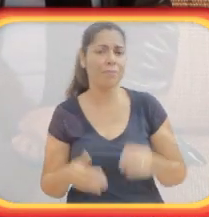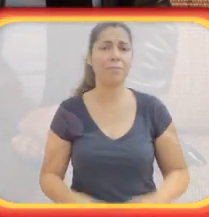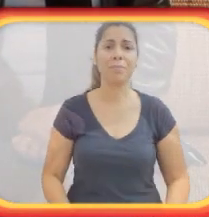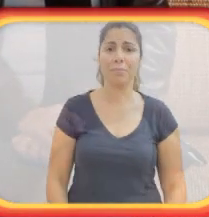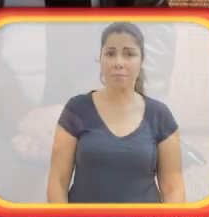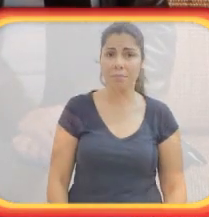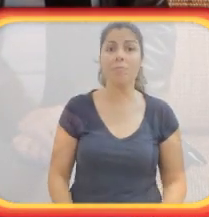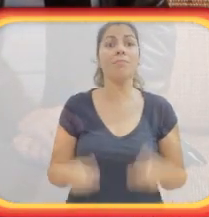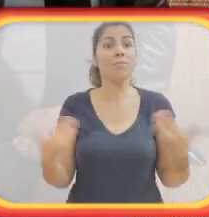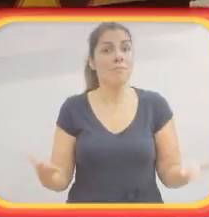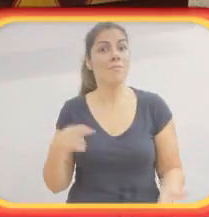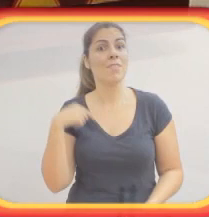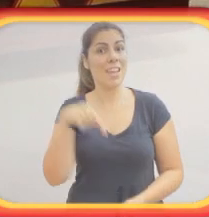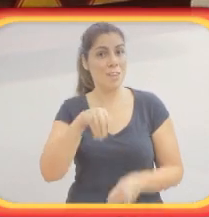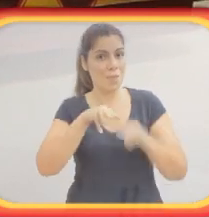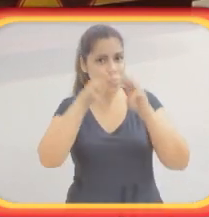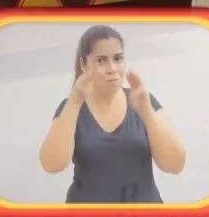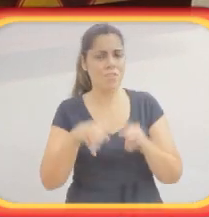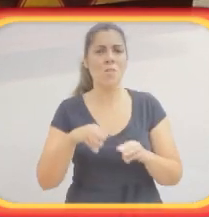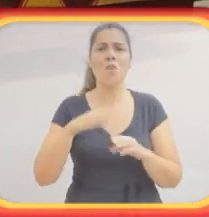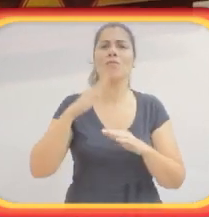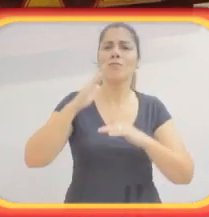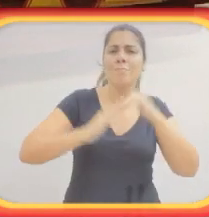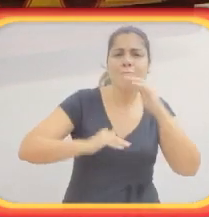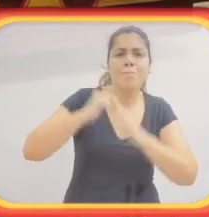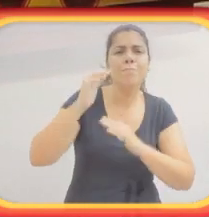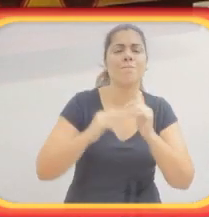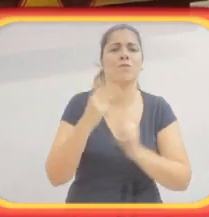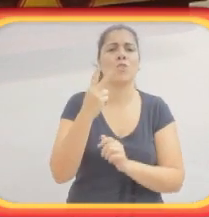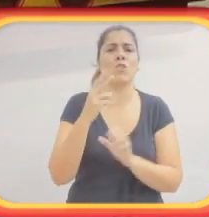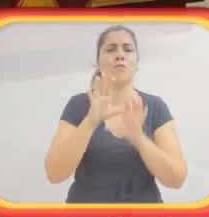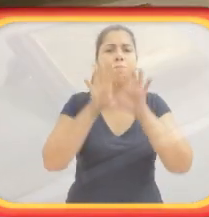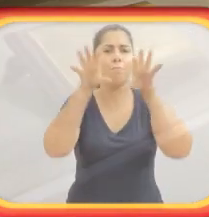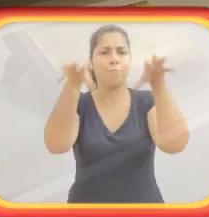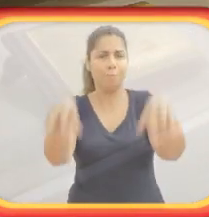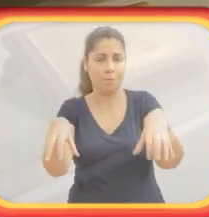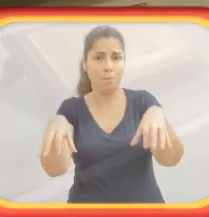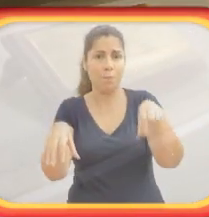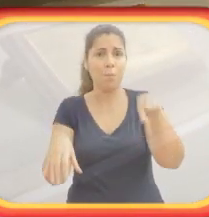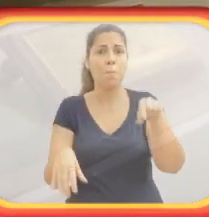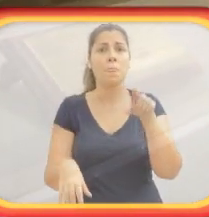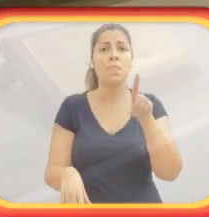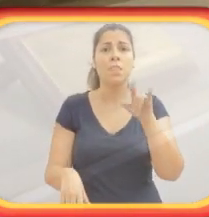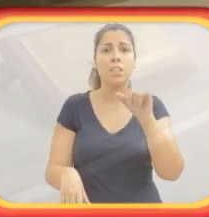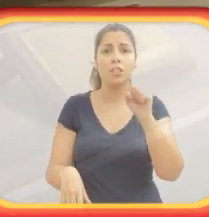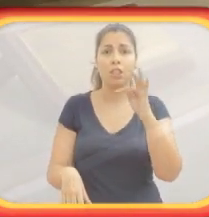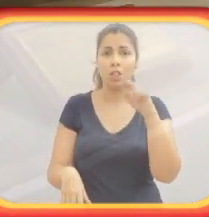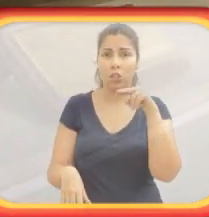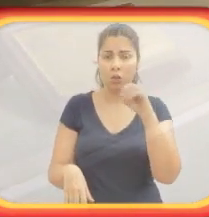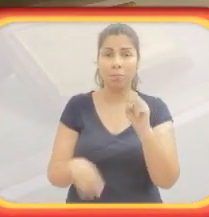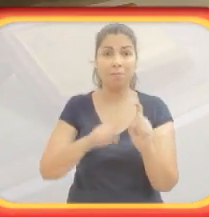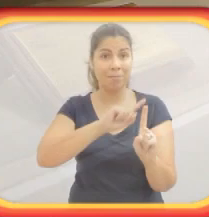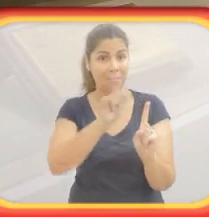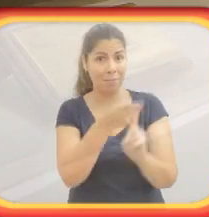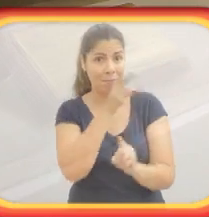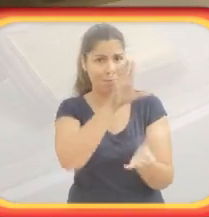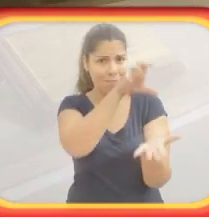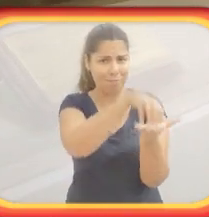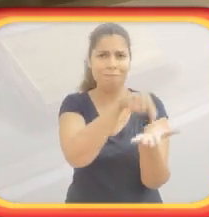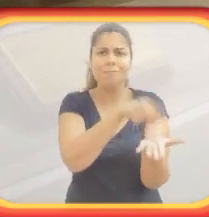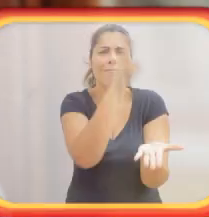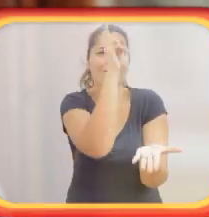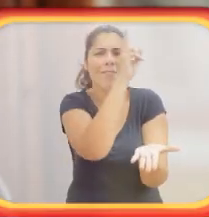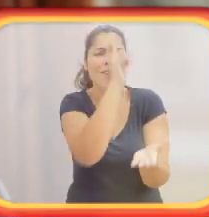intensidade da luz. O que a gente vai ver aqui no museu? No museu. O museu é constituído por